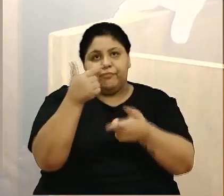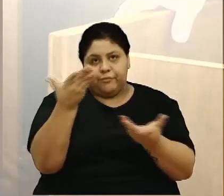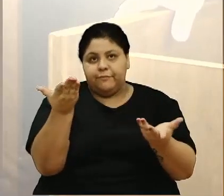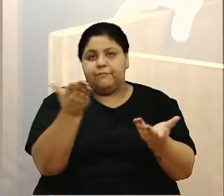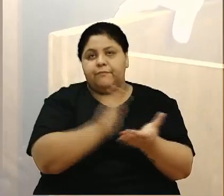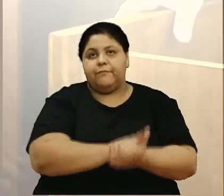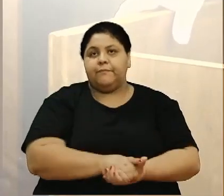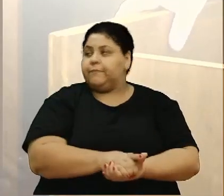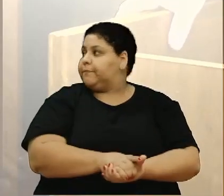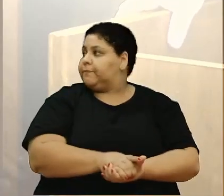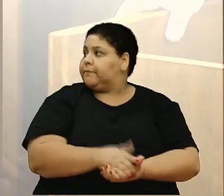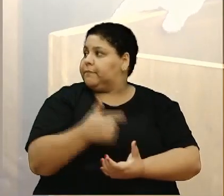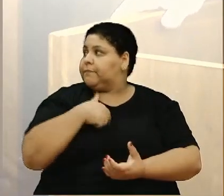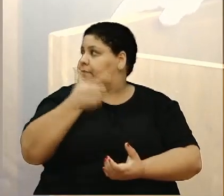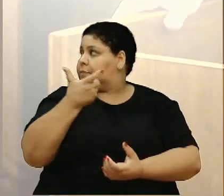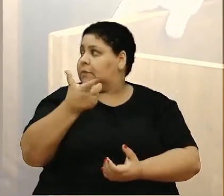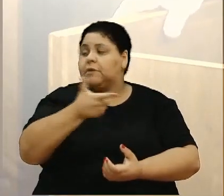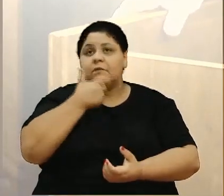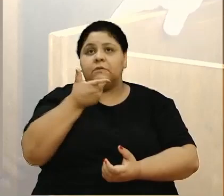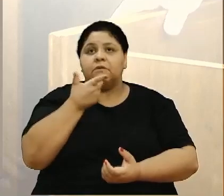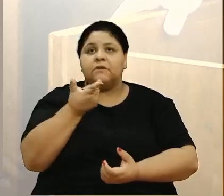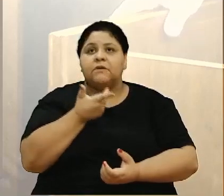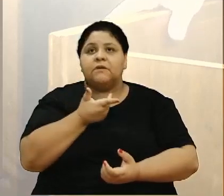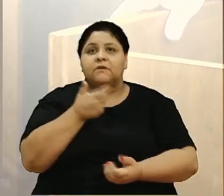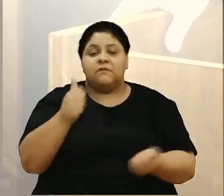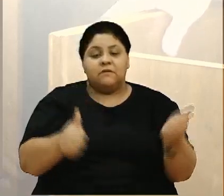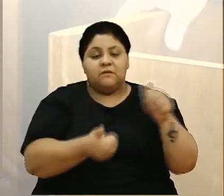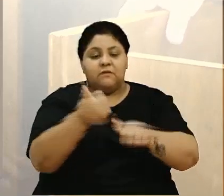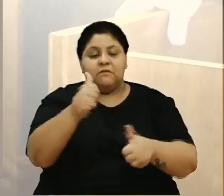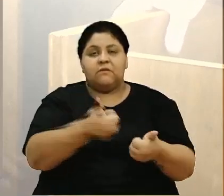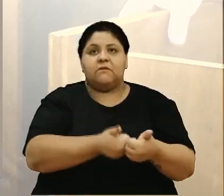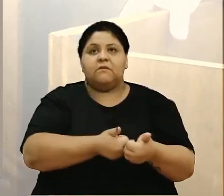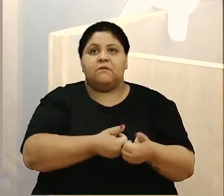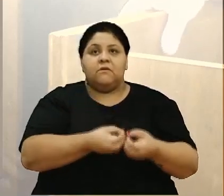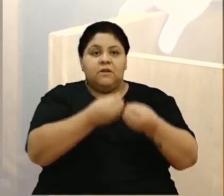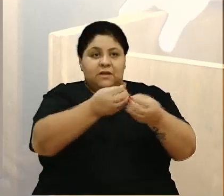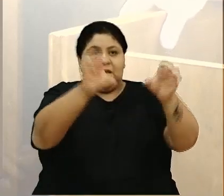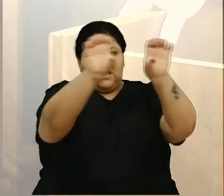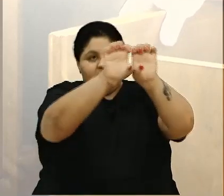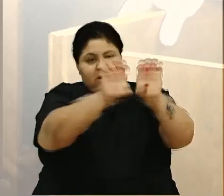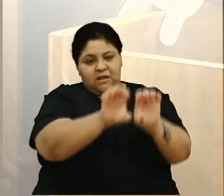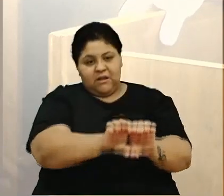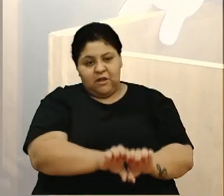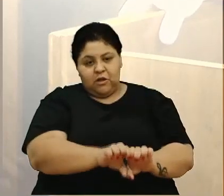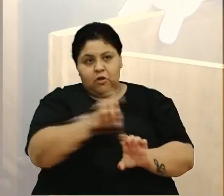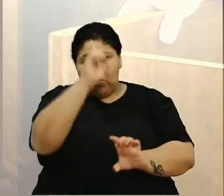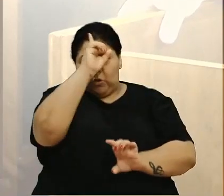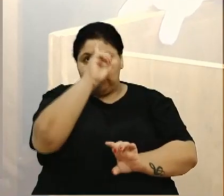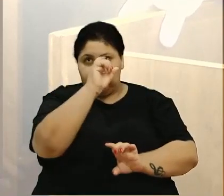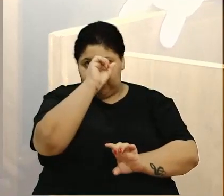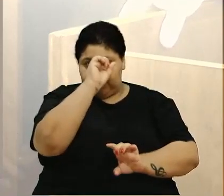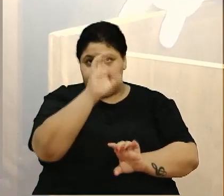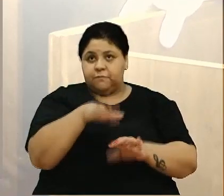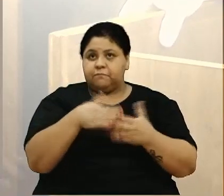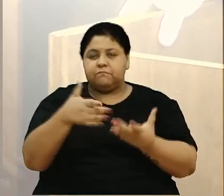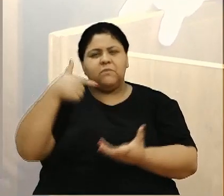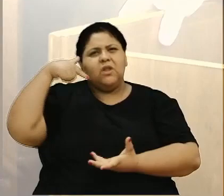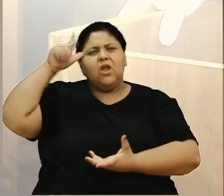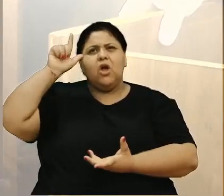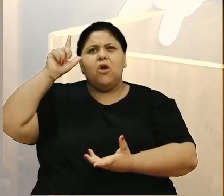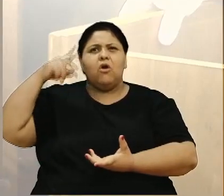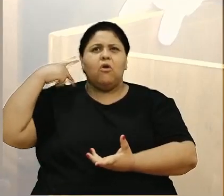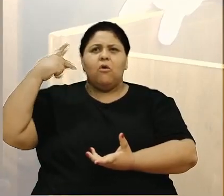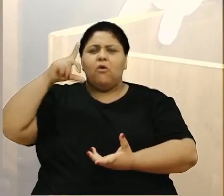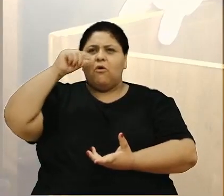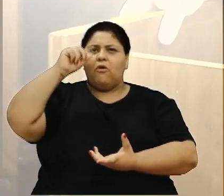enfim... E eu quero dizer que a gente tem que qualificar e dar estrutura para esses nossos hospitais. Ontem o vereador Scalco